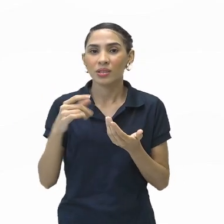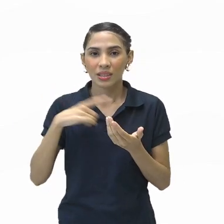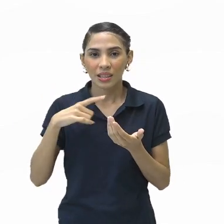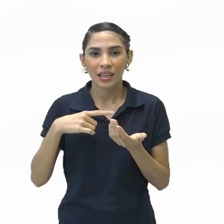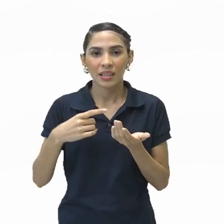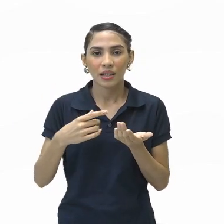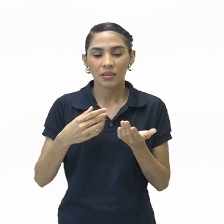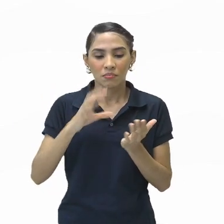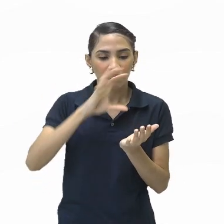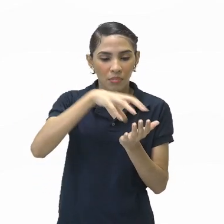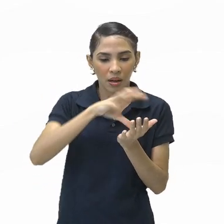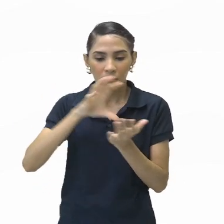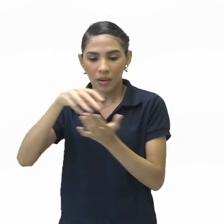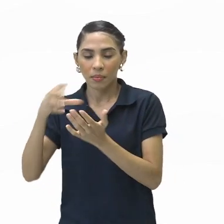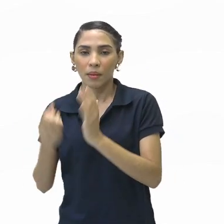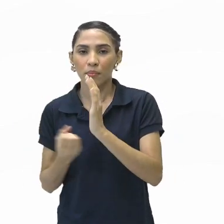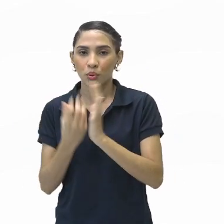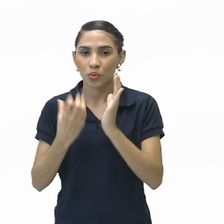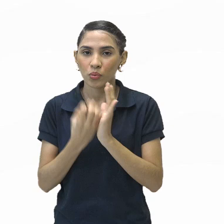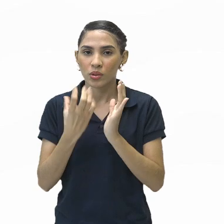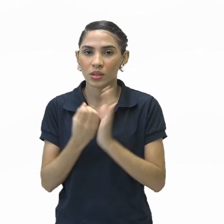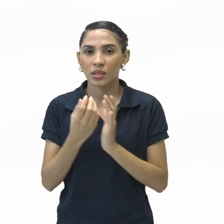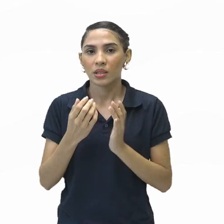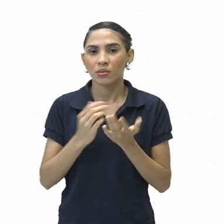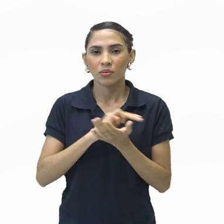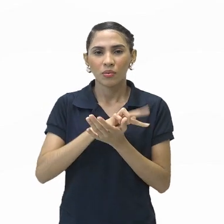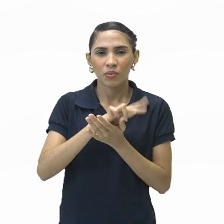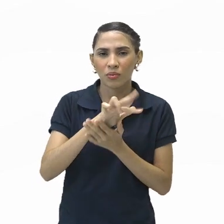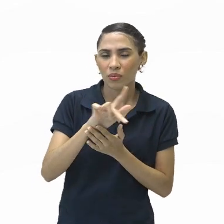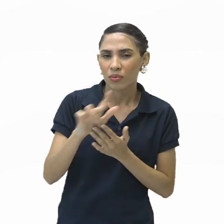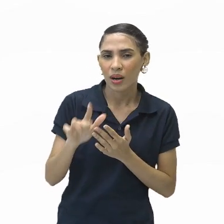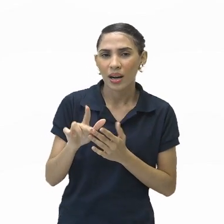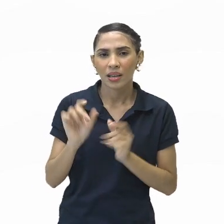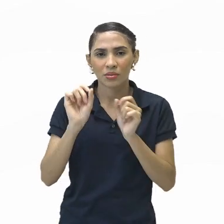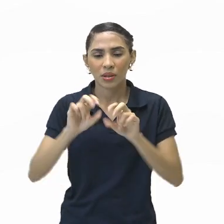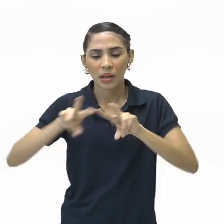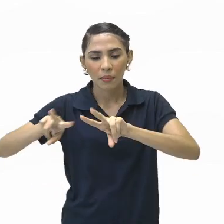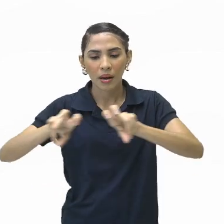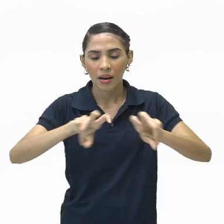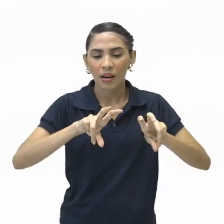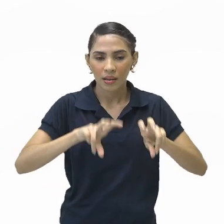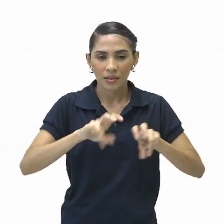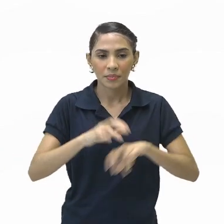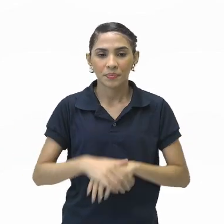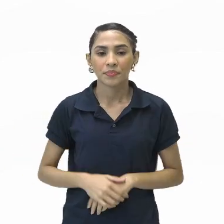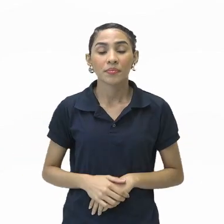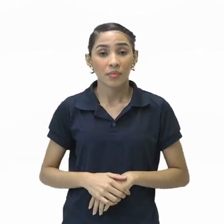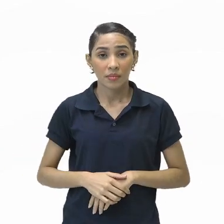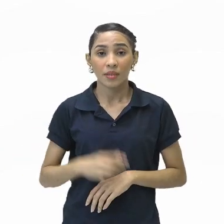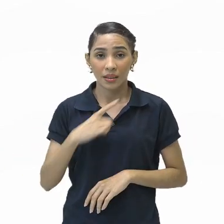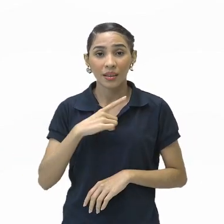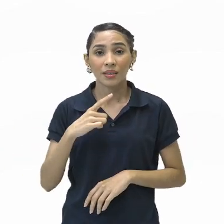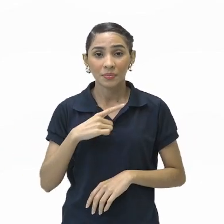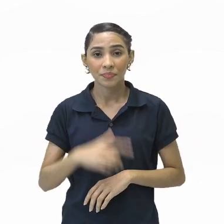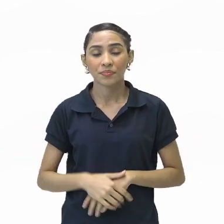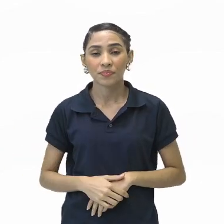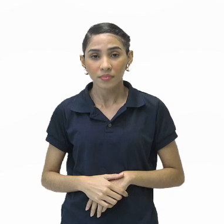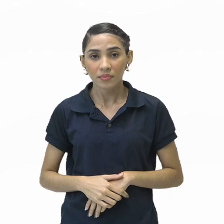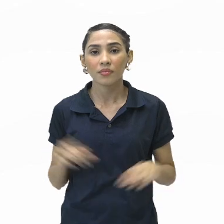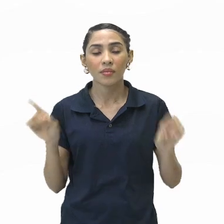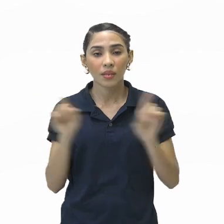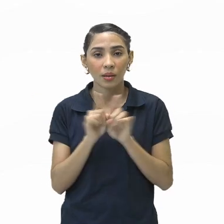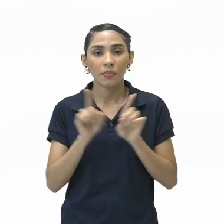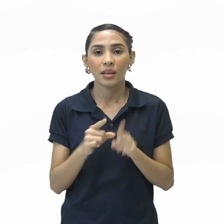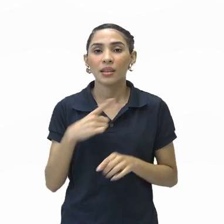né, produzindo ali, né, de piscicultura, né, de extrativismo em geral. Isso existe. Né? A gente tem